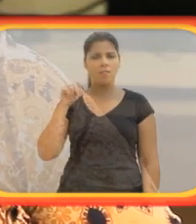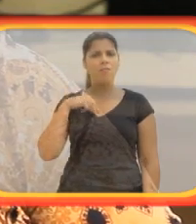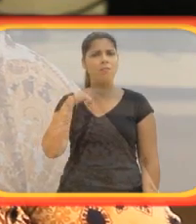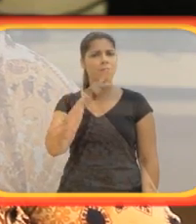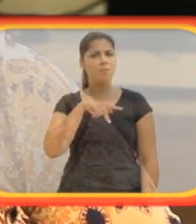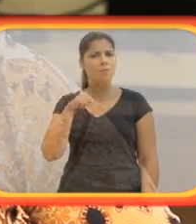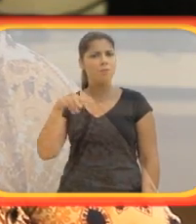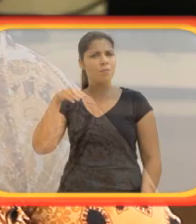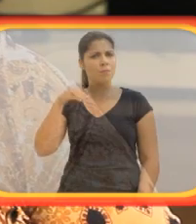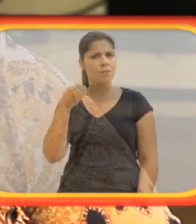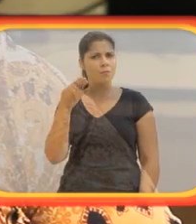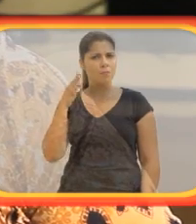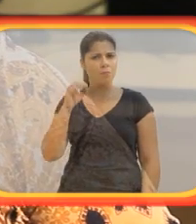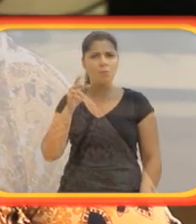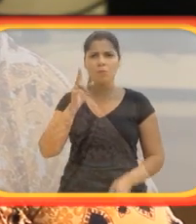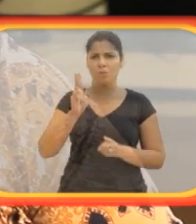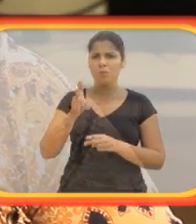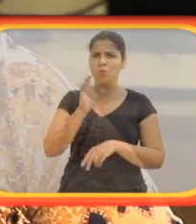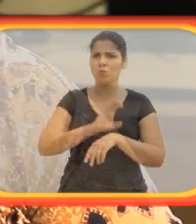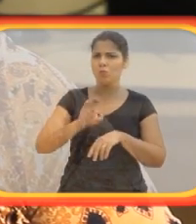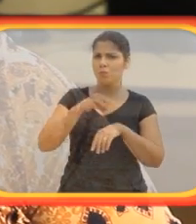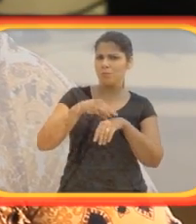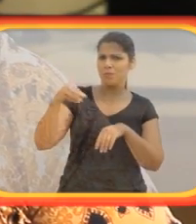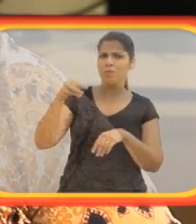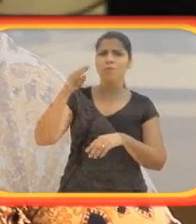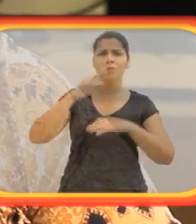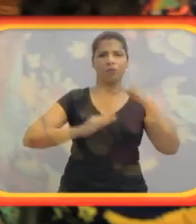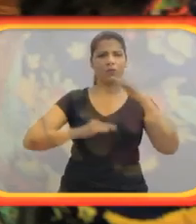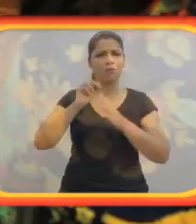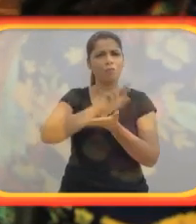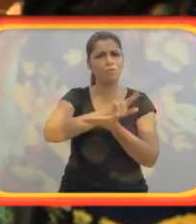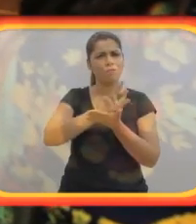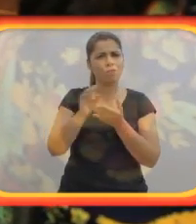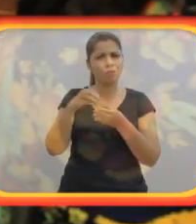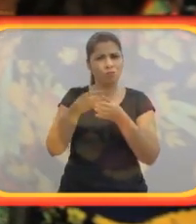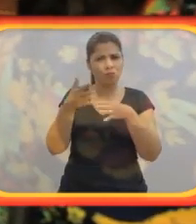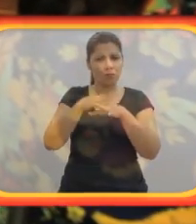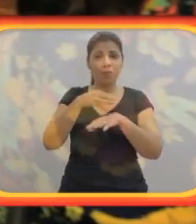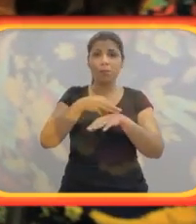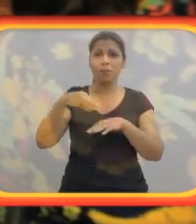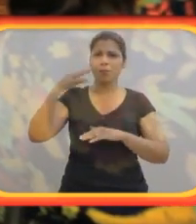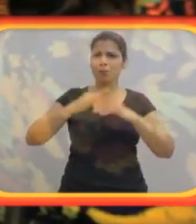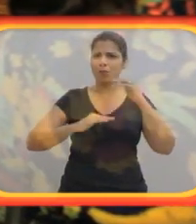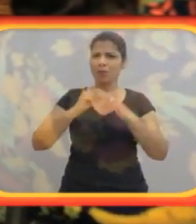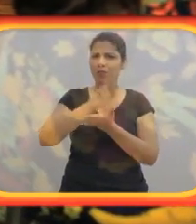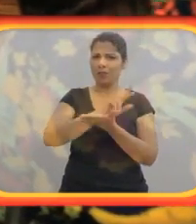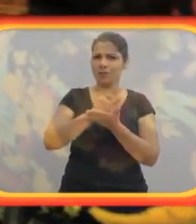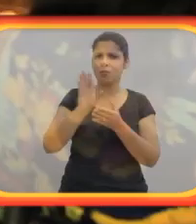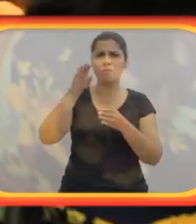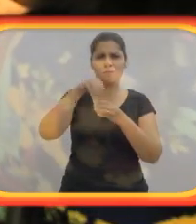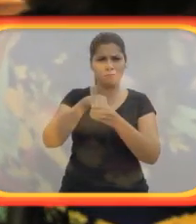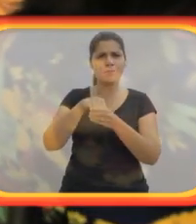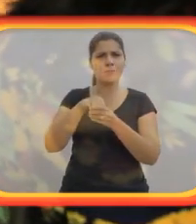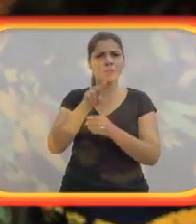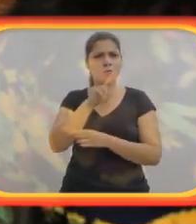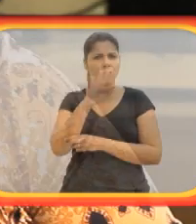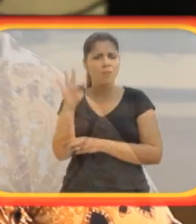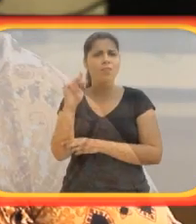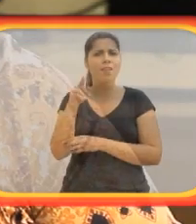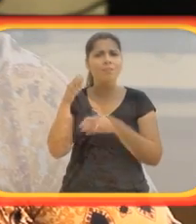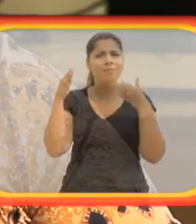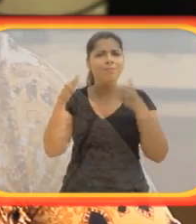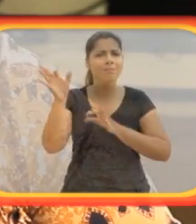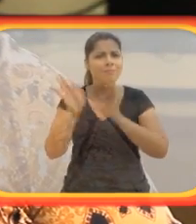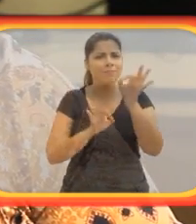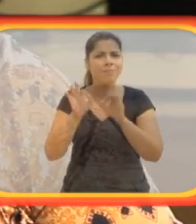membro permanente do curso de mestrado profissional em diversidade e inclusão. O mestrado profissional em diversidade e inclusão da UF, ele foi baseado, na